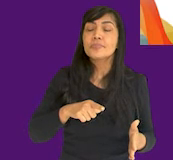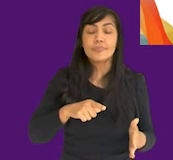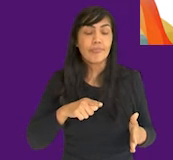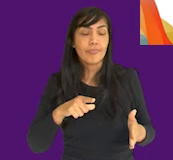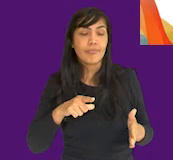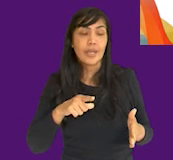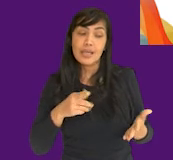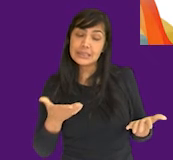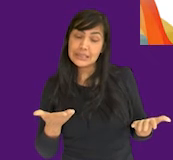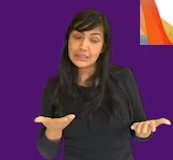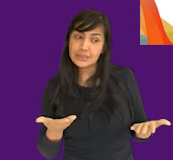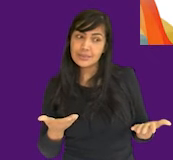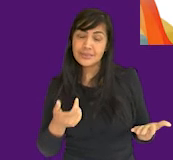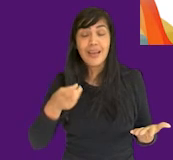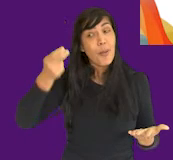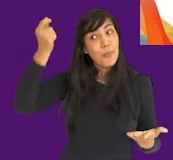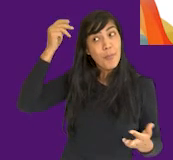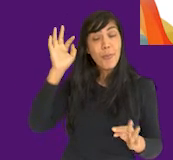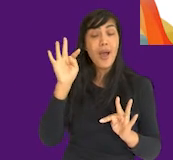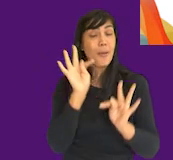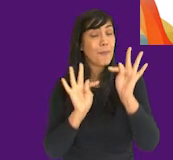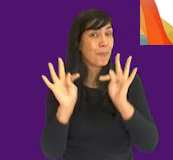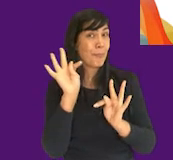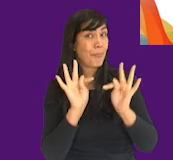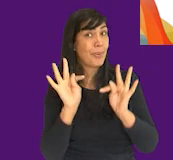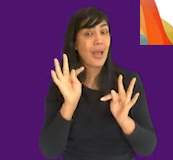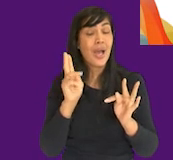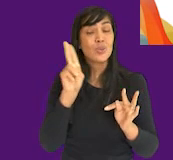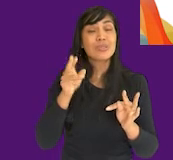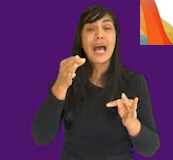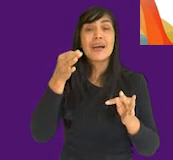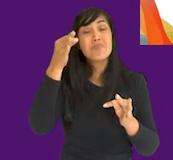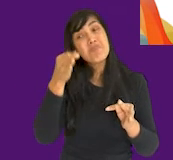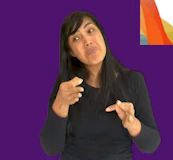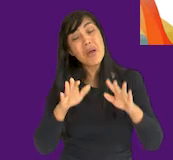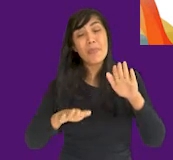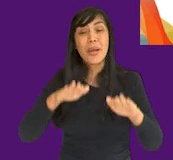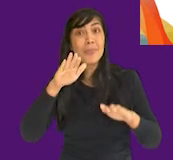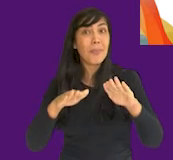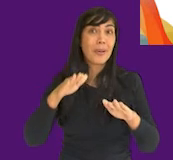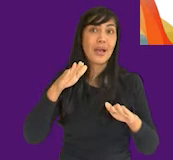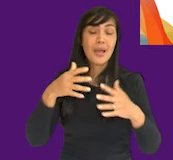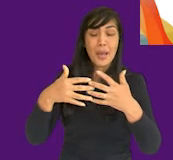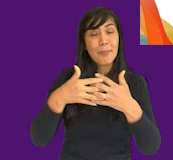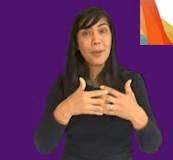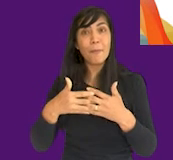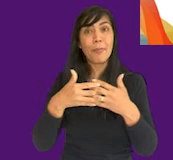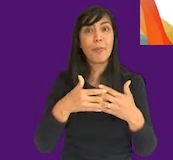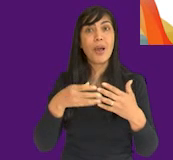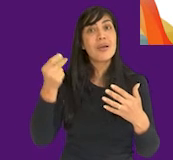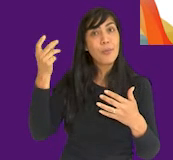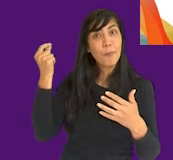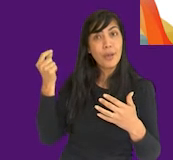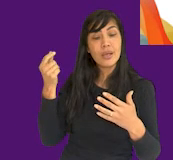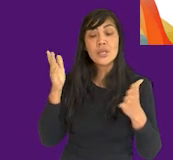delas em São talvez não tinham as tecnologias última tecnologia não sabia como utilizar e queria saber qual o mercado